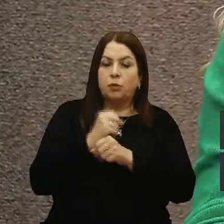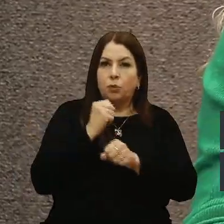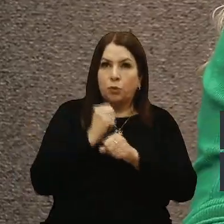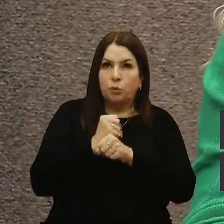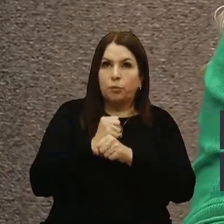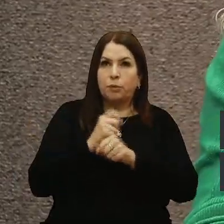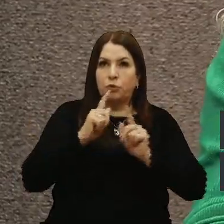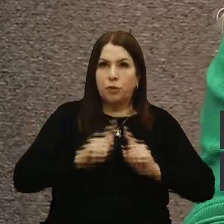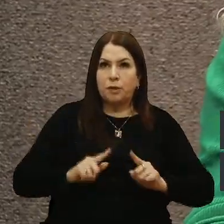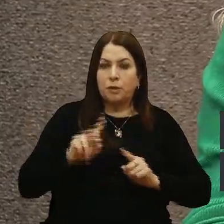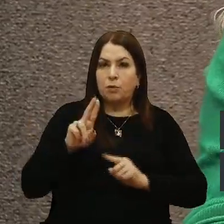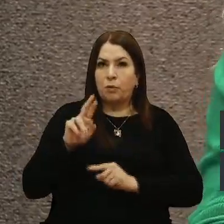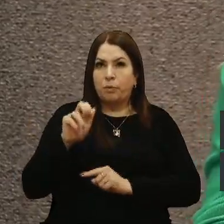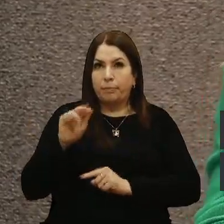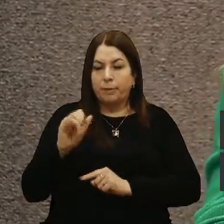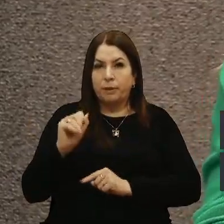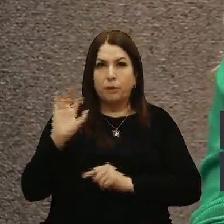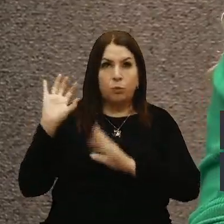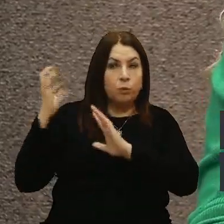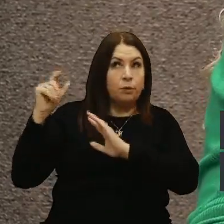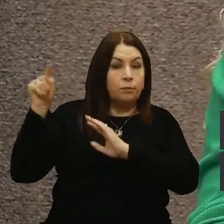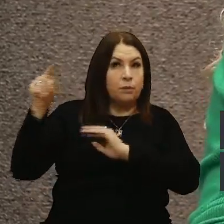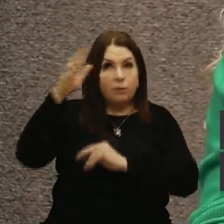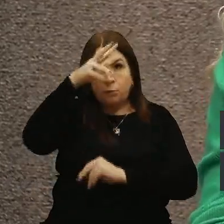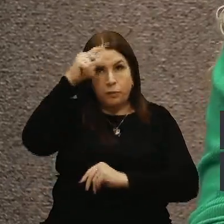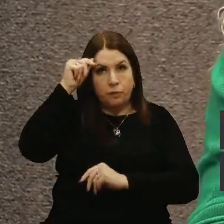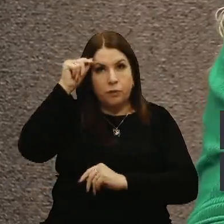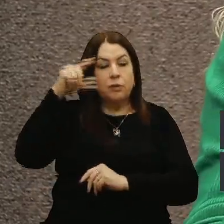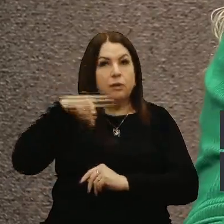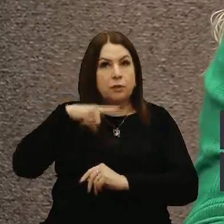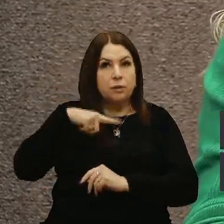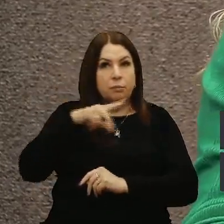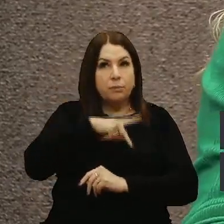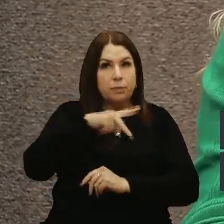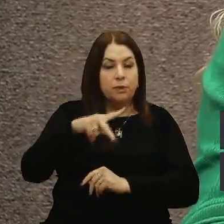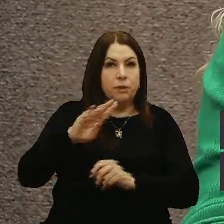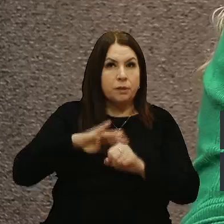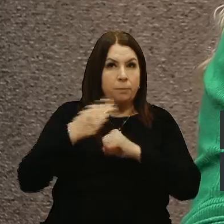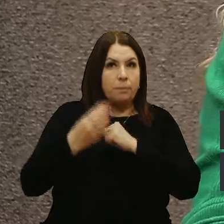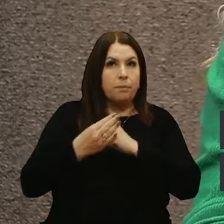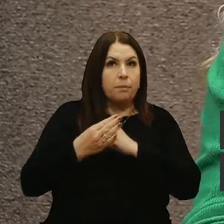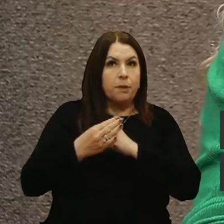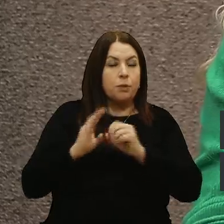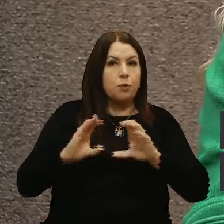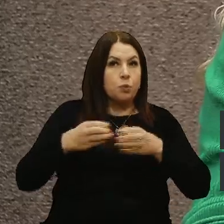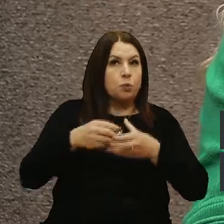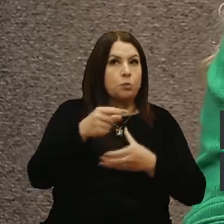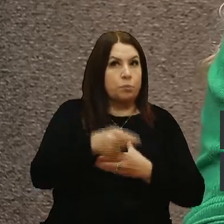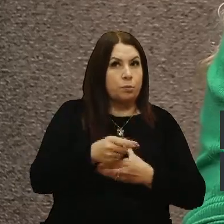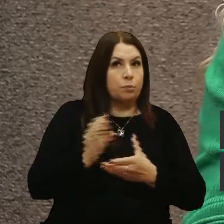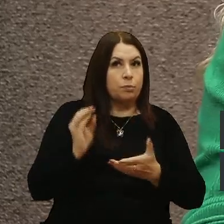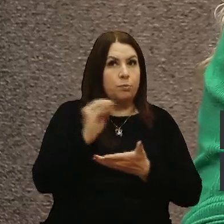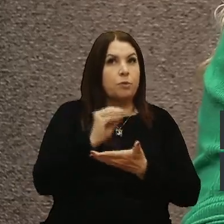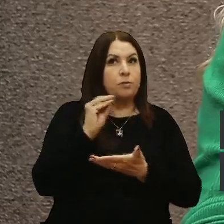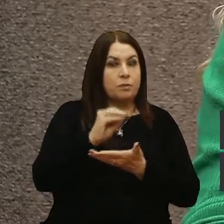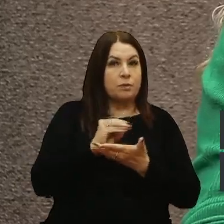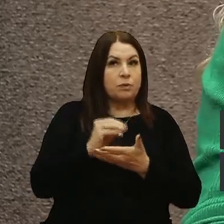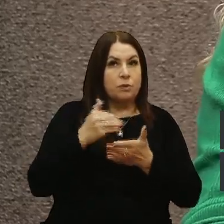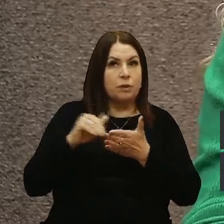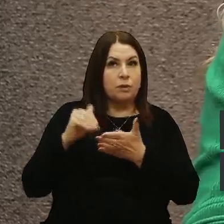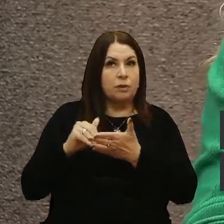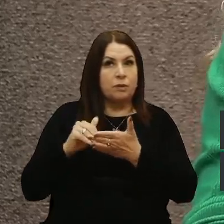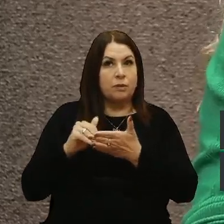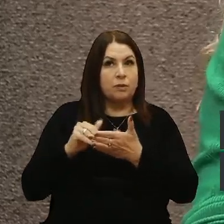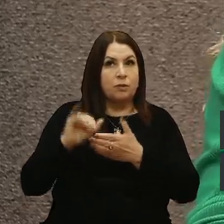secretário de gestão urbana, parece que o clima está tenso na prefeitura, já tem presidente de bairro já nos grupos ali, colocando que os secretários já